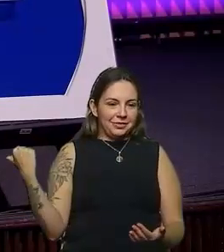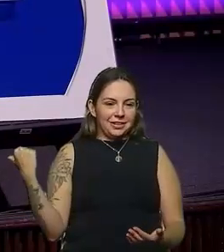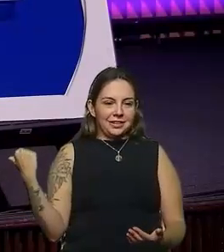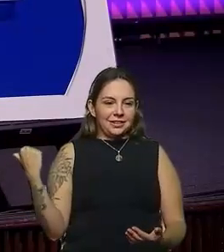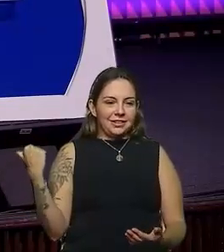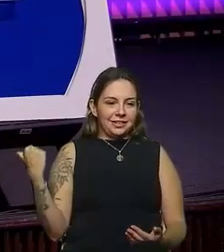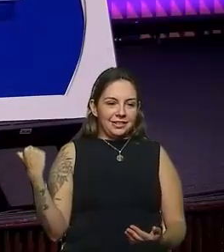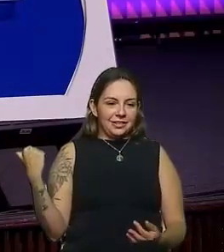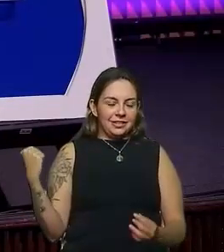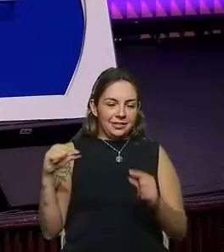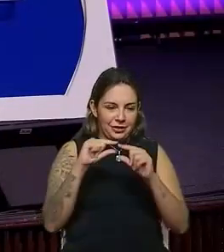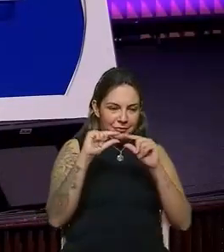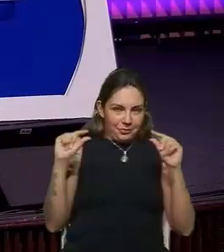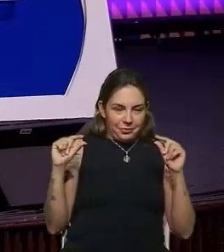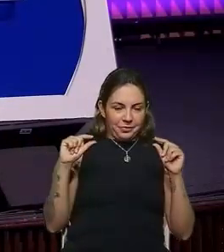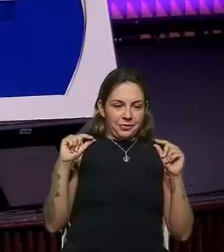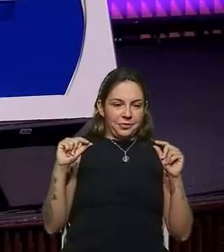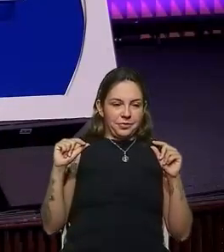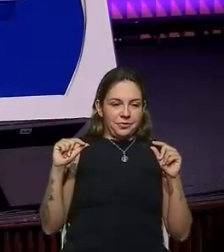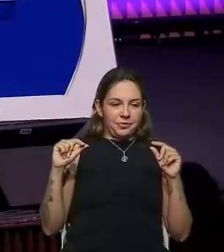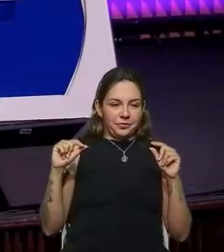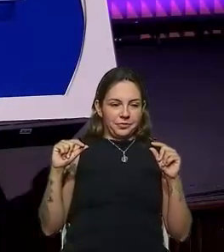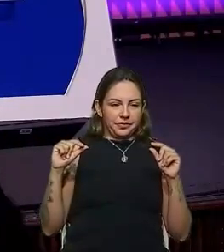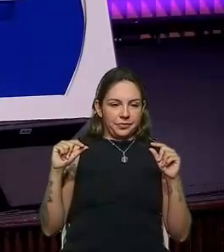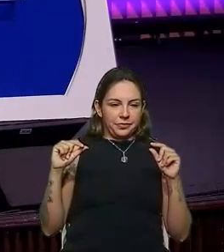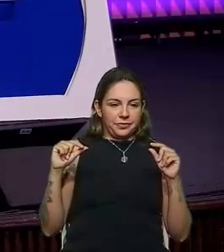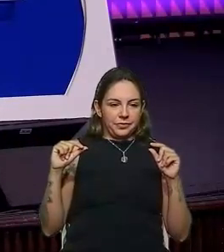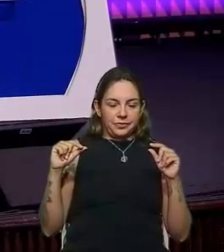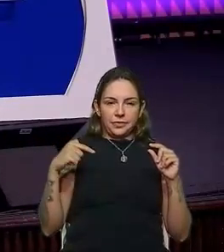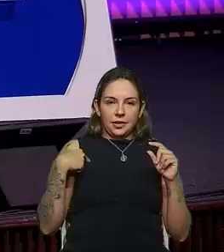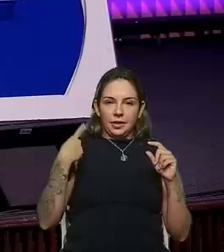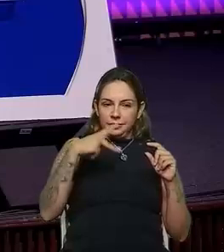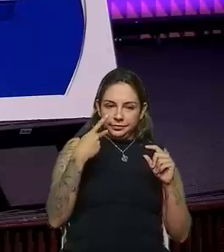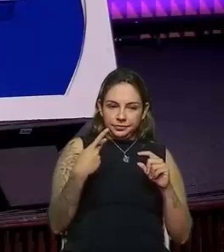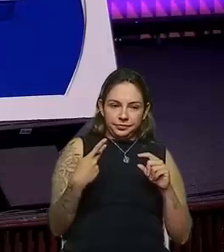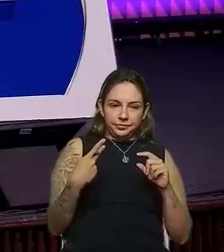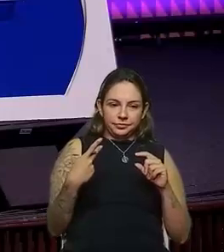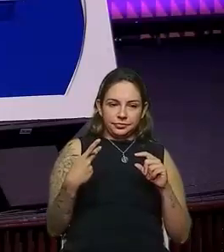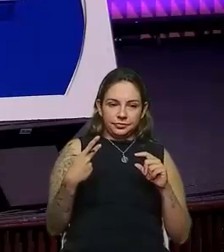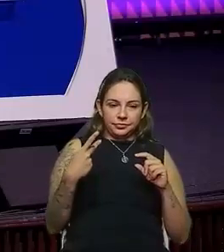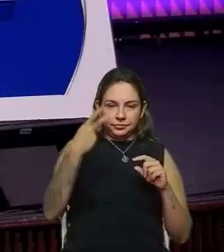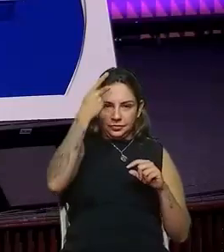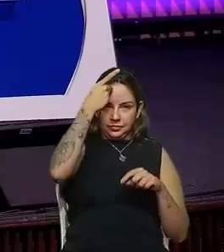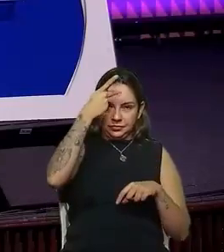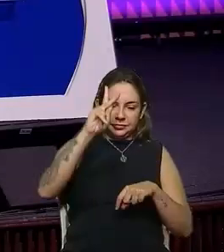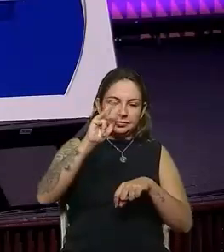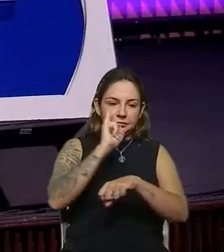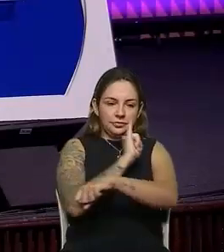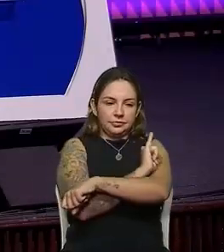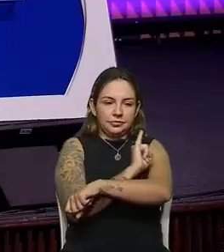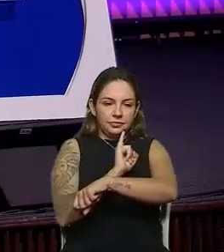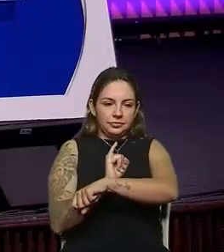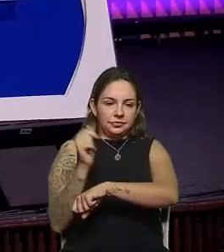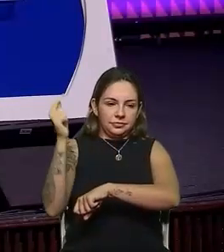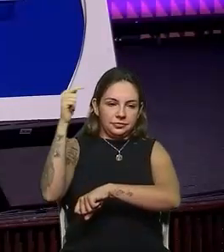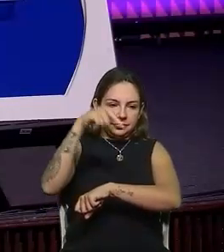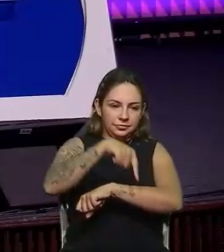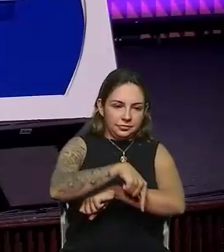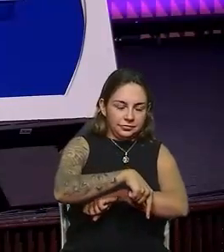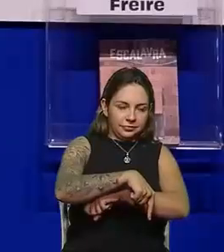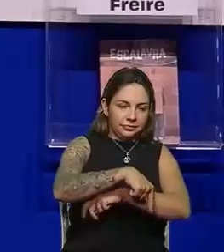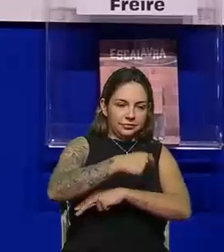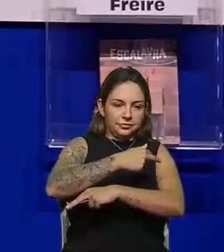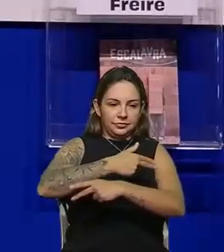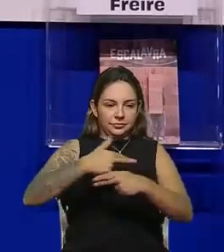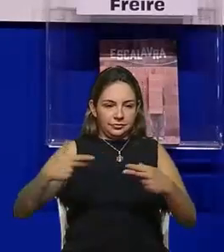aqui, parafraseando a Confidência do Itabirando, eu diria, para Itabira trouxe prendas